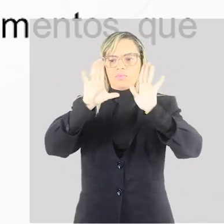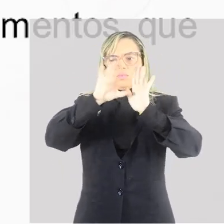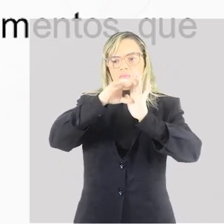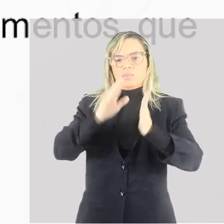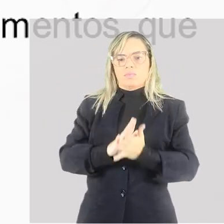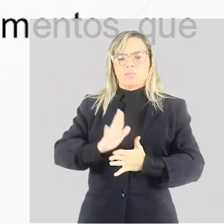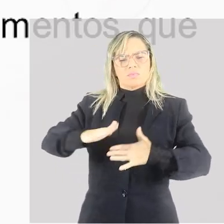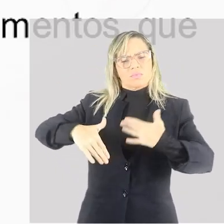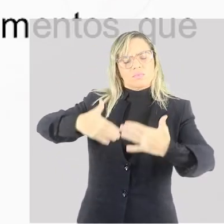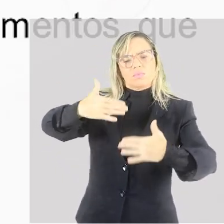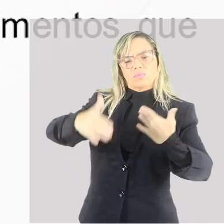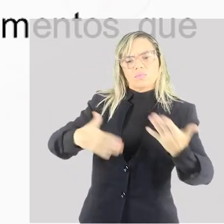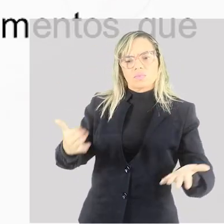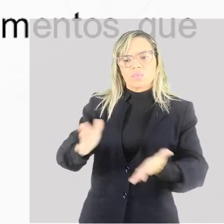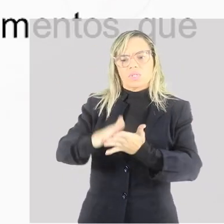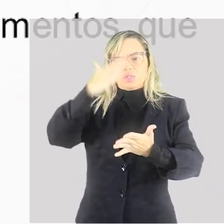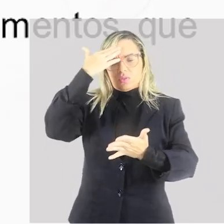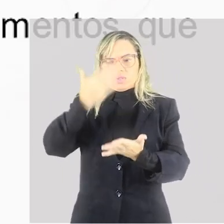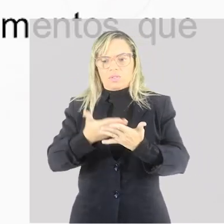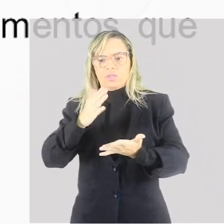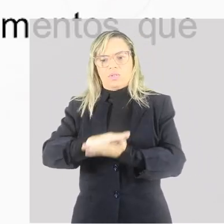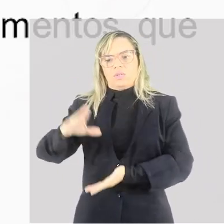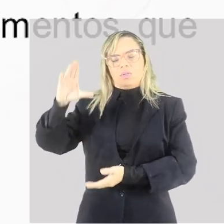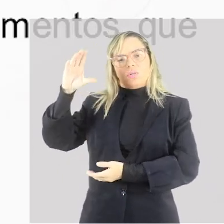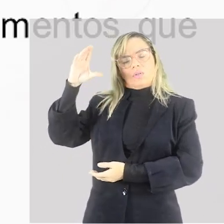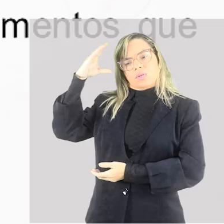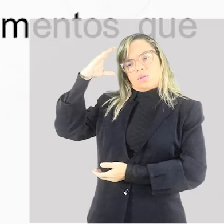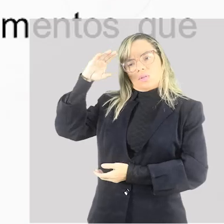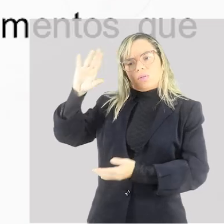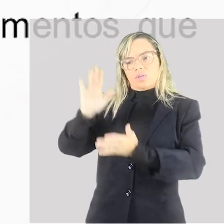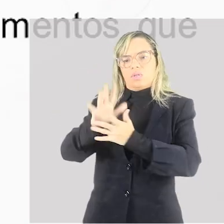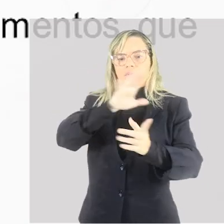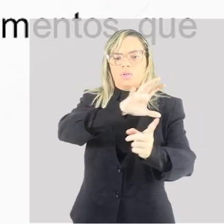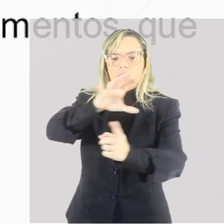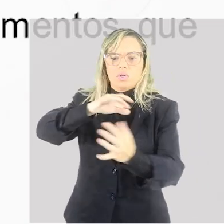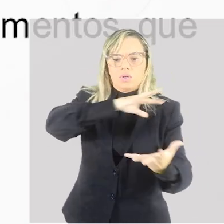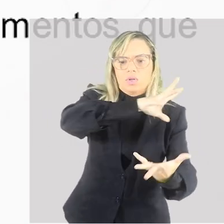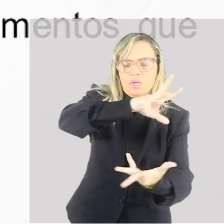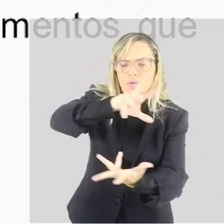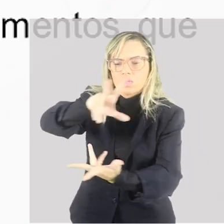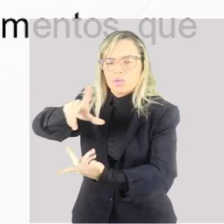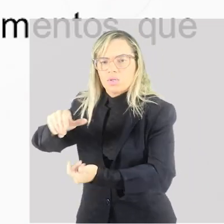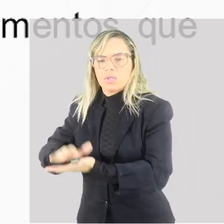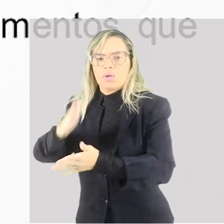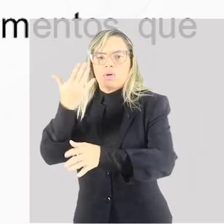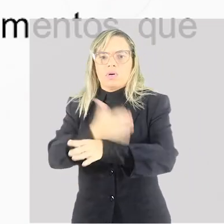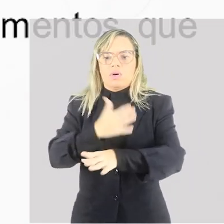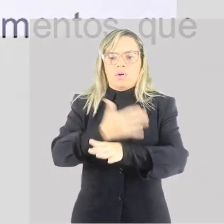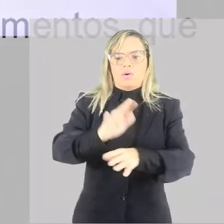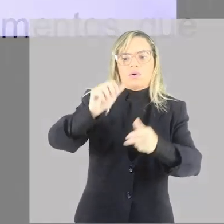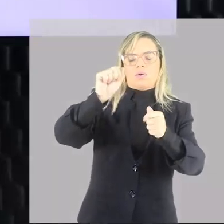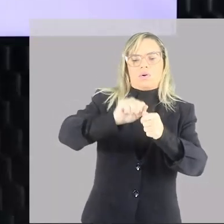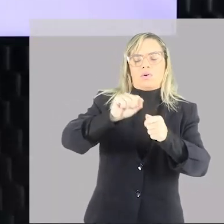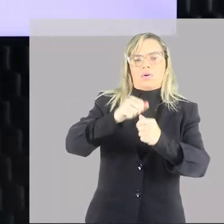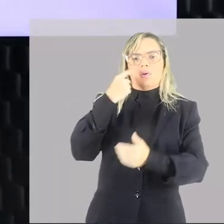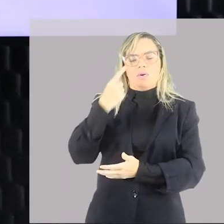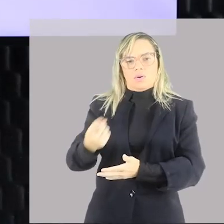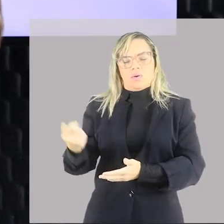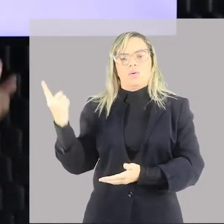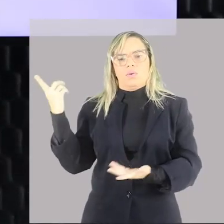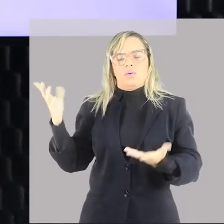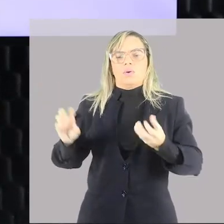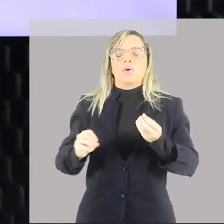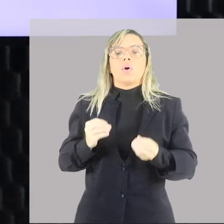obviamente. Na medida em que sejam crenças, os conceitos têm efeitos no mundo por meio das nossas ações, da prática,